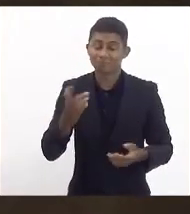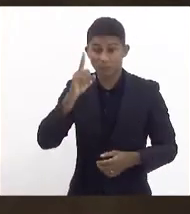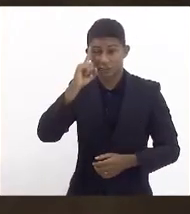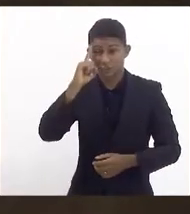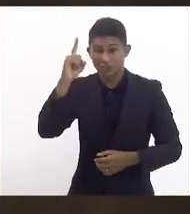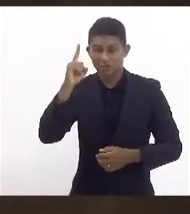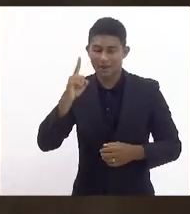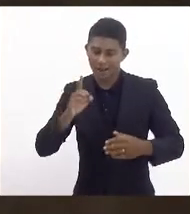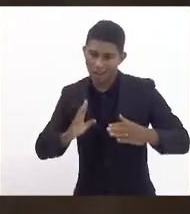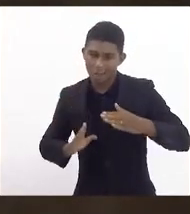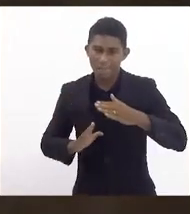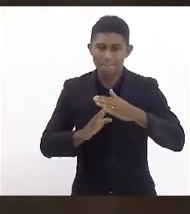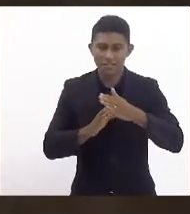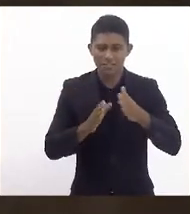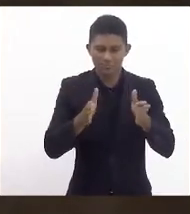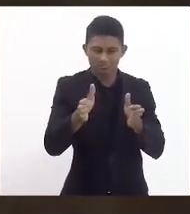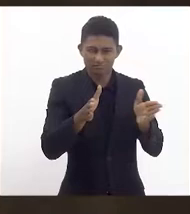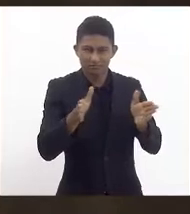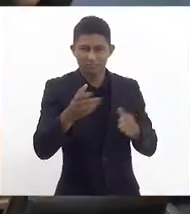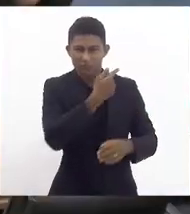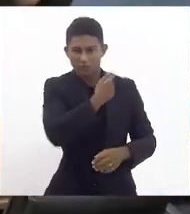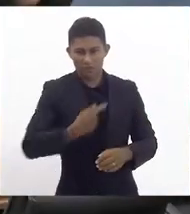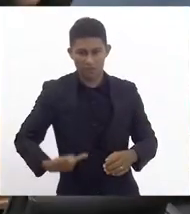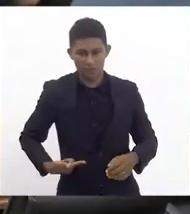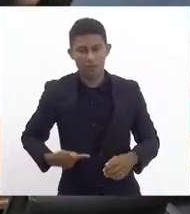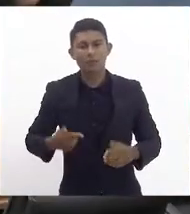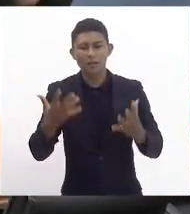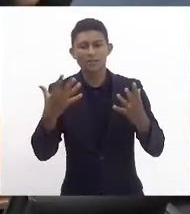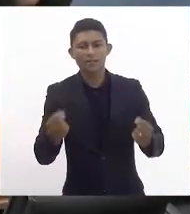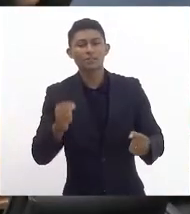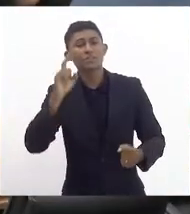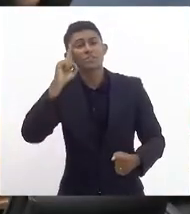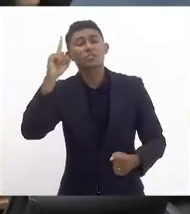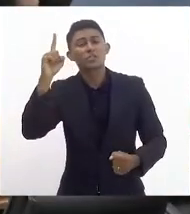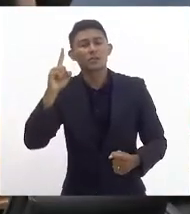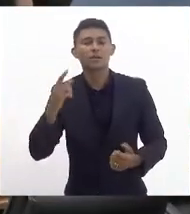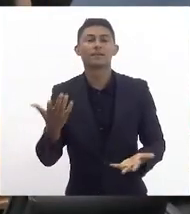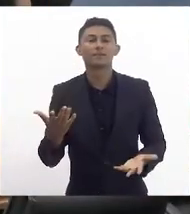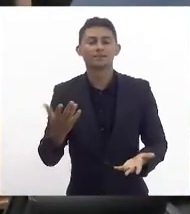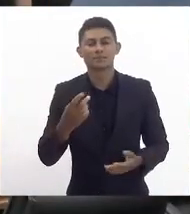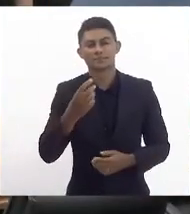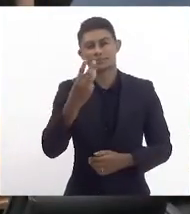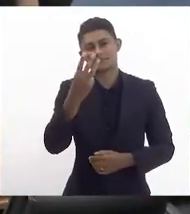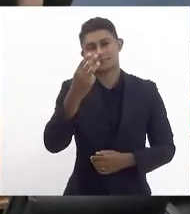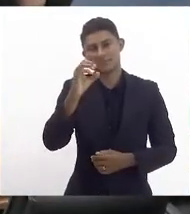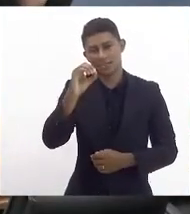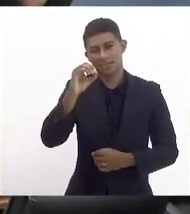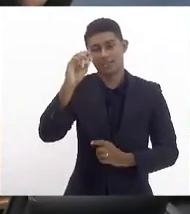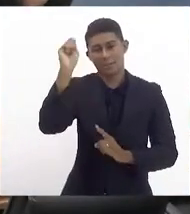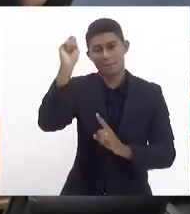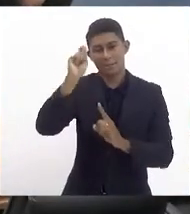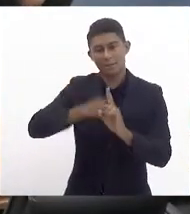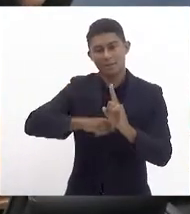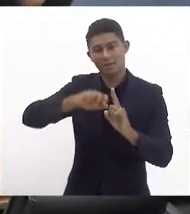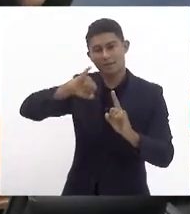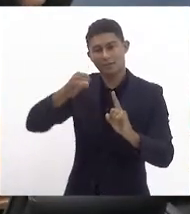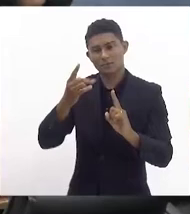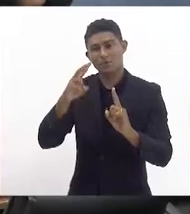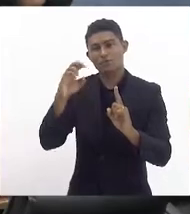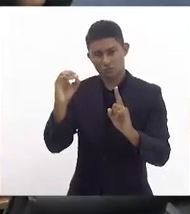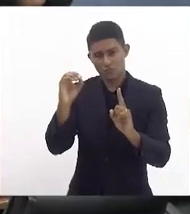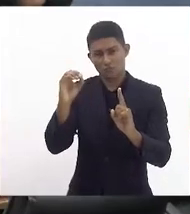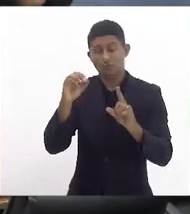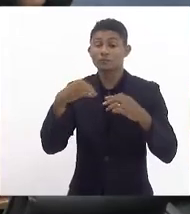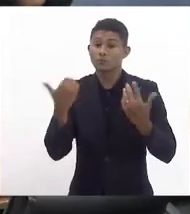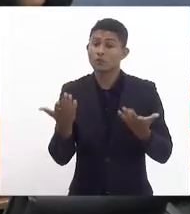de sanção do governador é 30/6. Então, podia terminar as audiências públicas, senhor